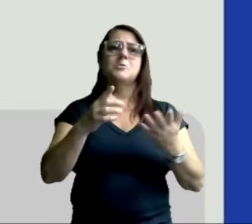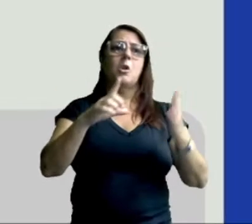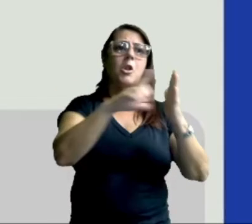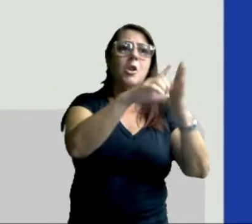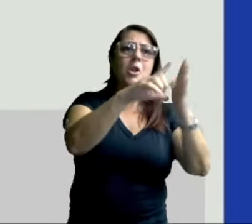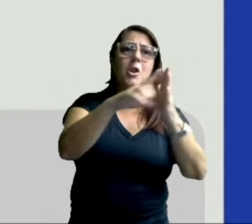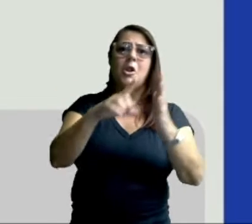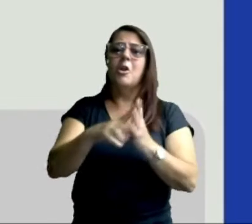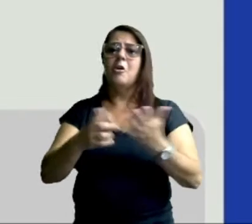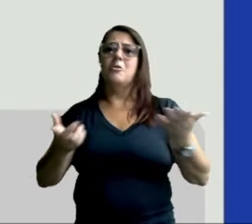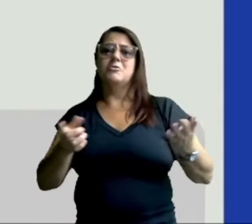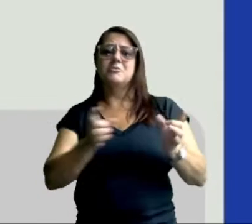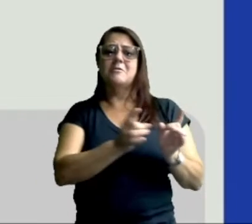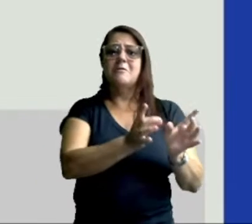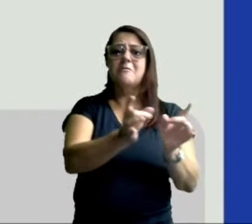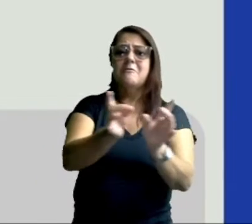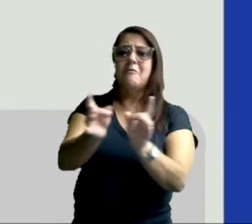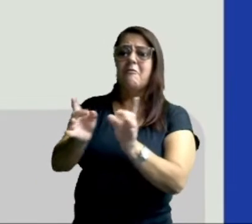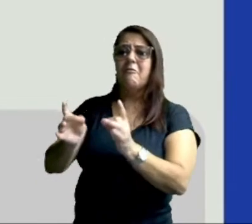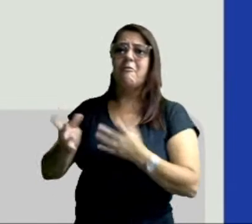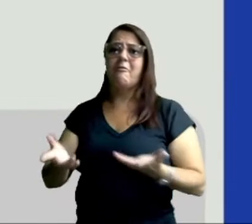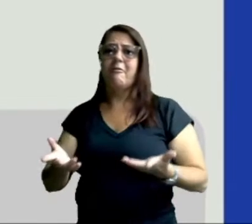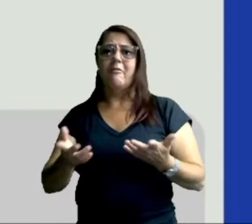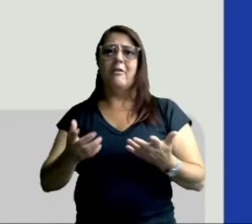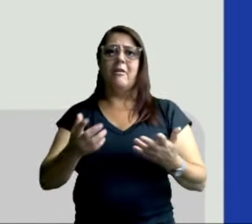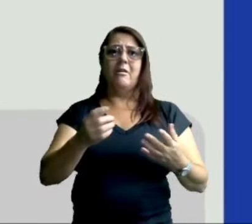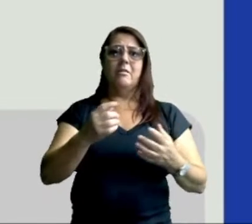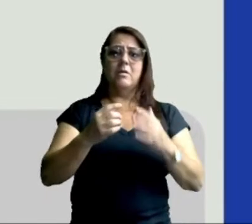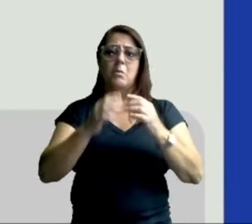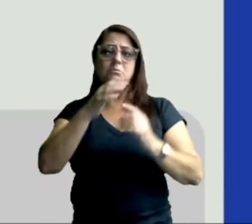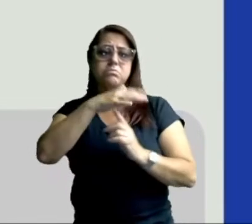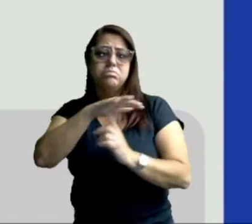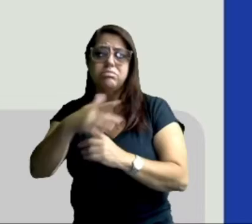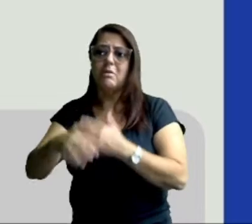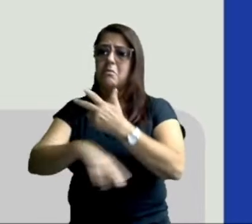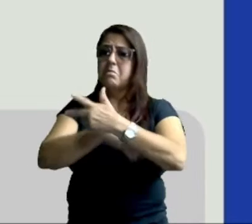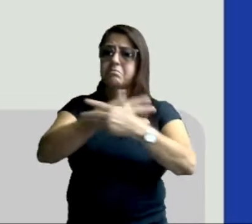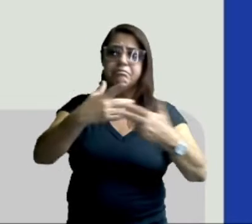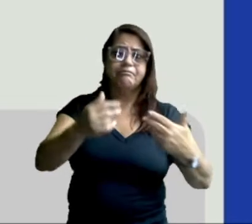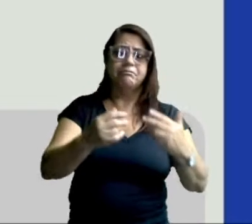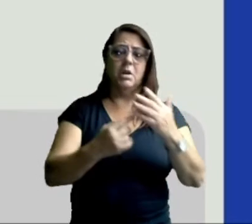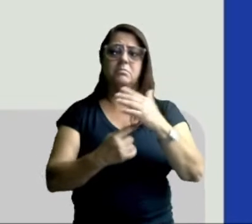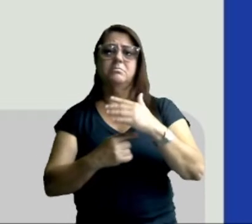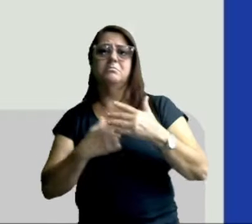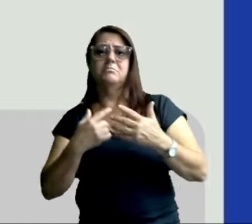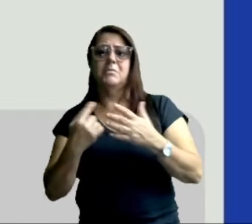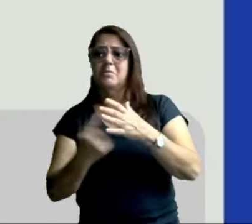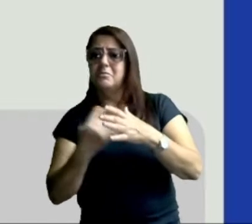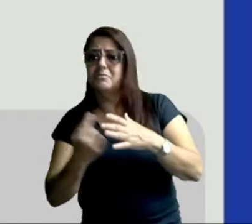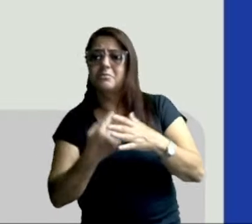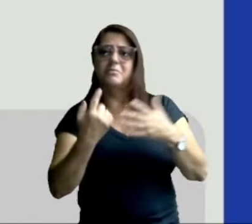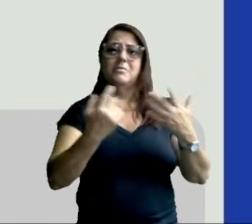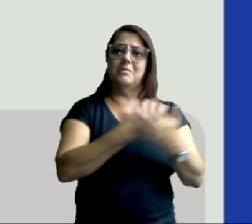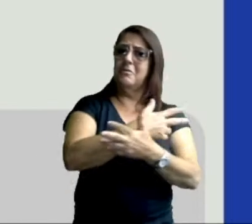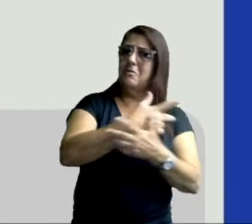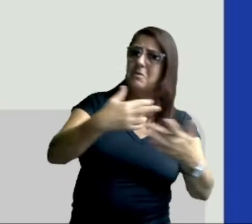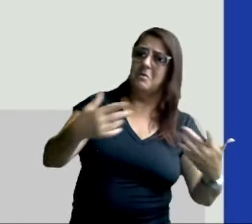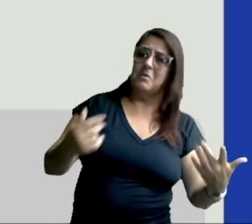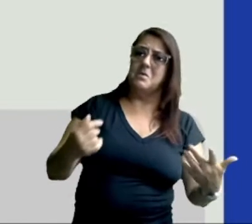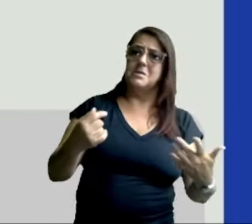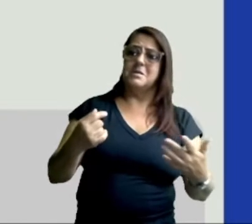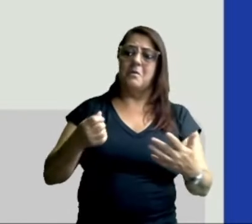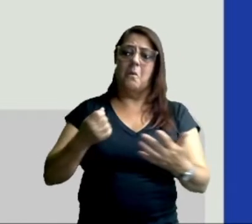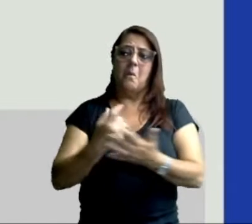de eletrodomésticos, ou então quando a gente ia no mercado comprar algum tipo de utensílio doméstico que a